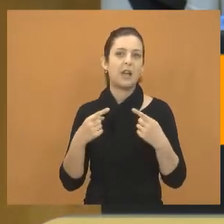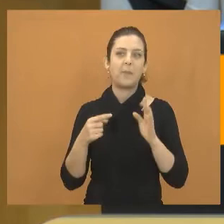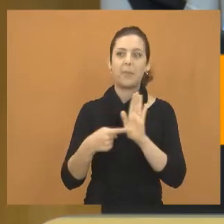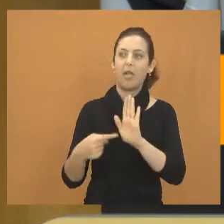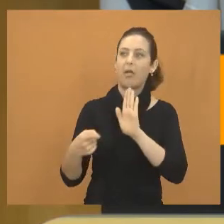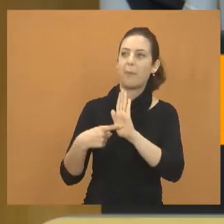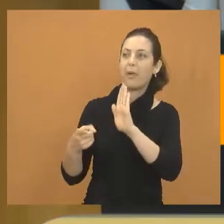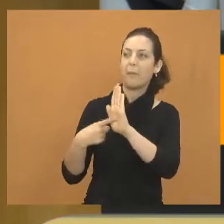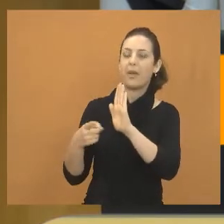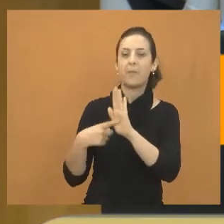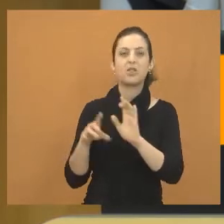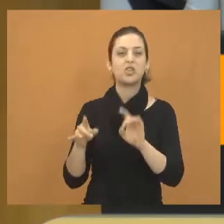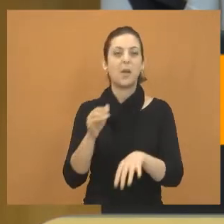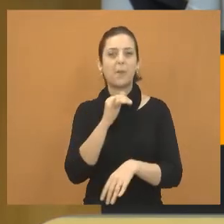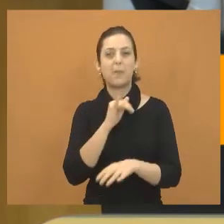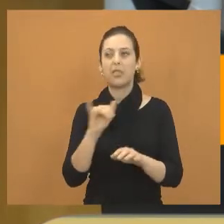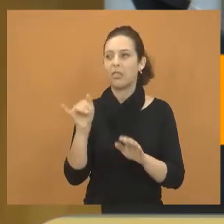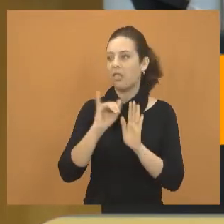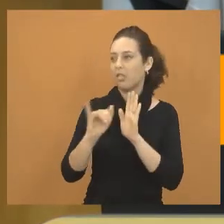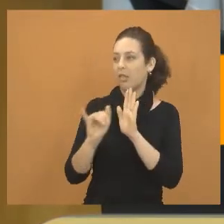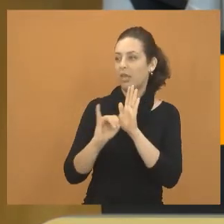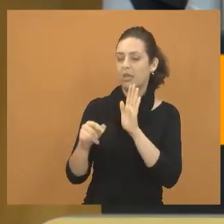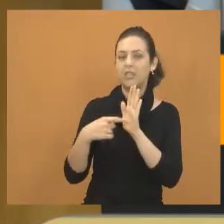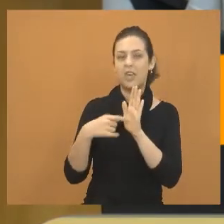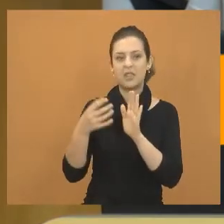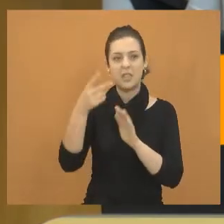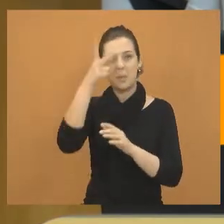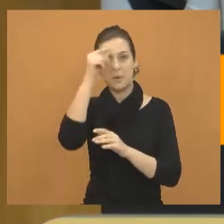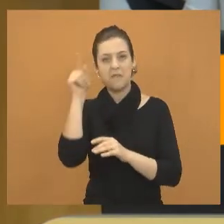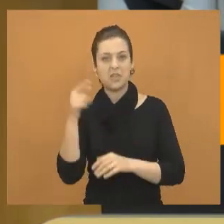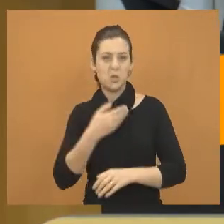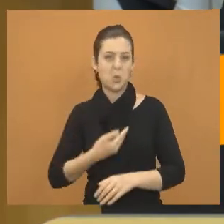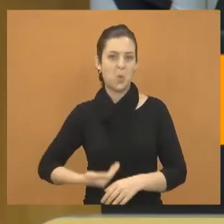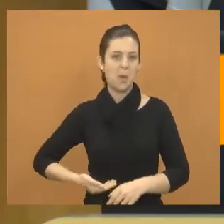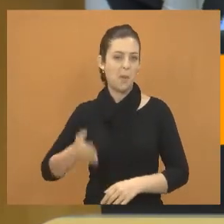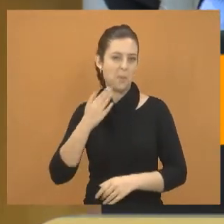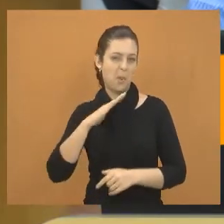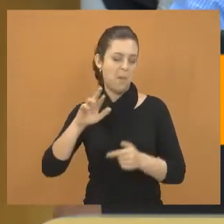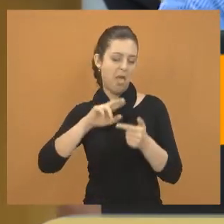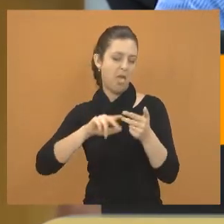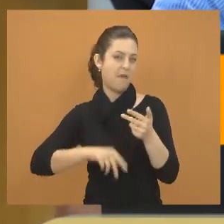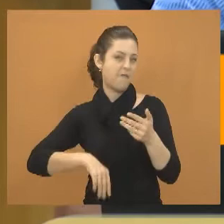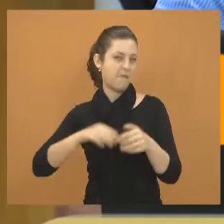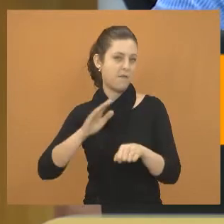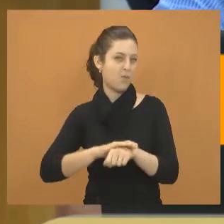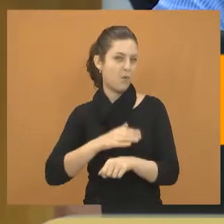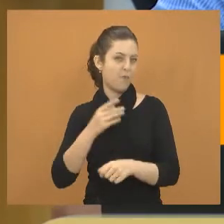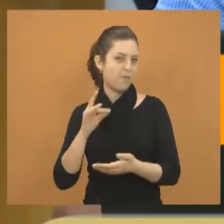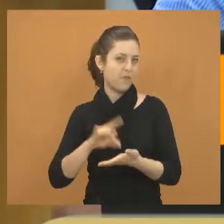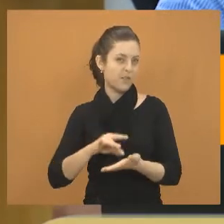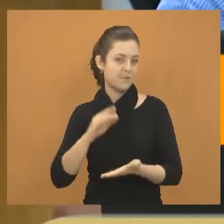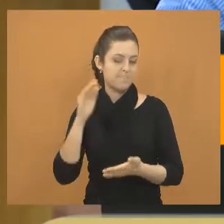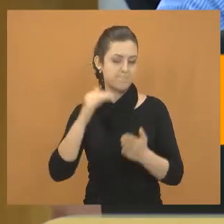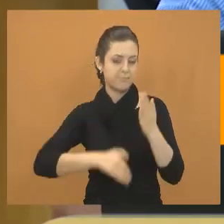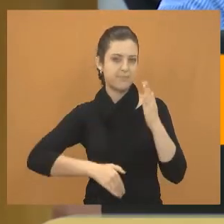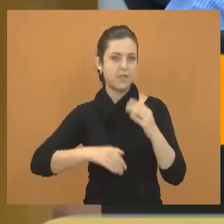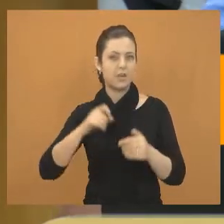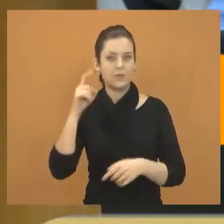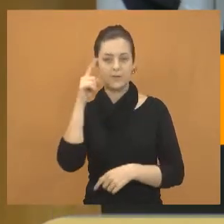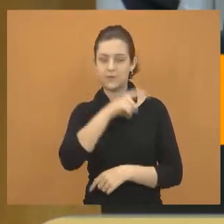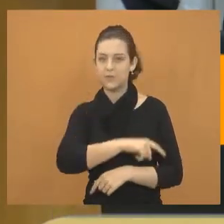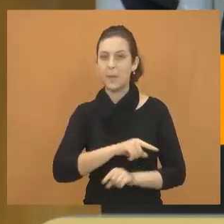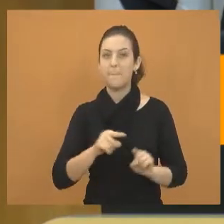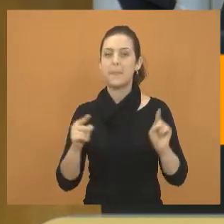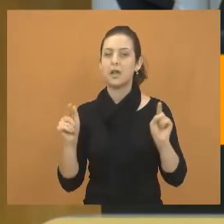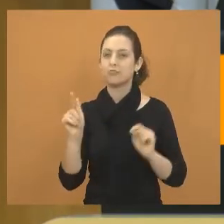também, só para dizer assim, olha, que esse prefeito, esse governo prometeu coisa e não fez, porque eu sei como é difícil.